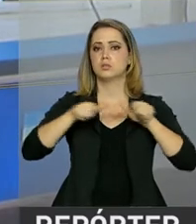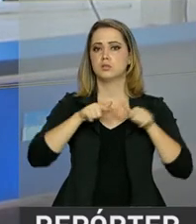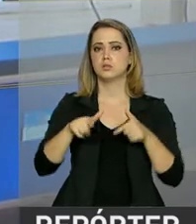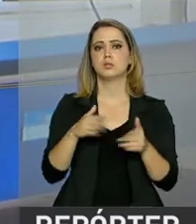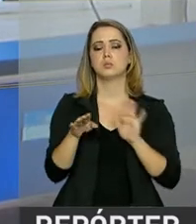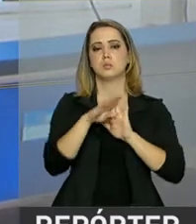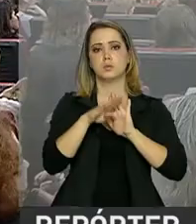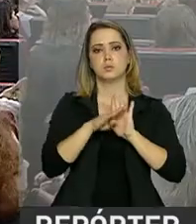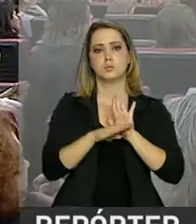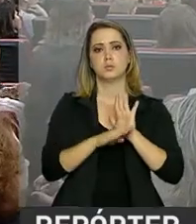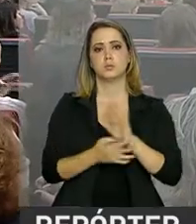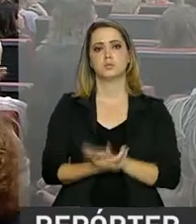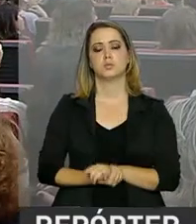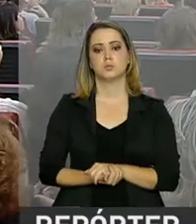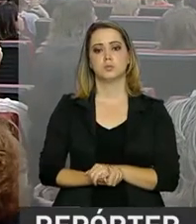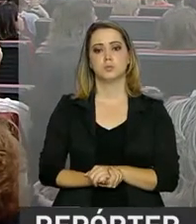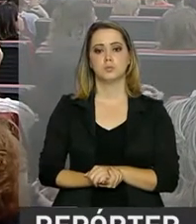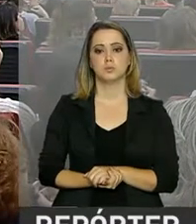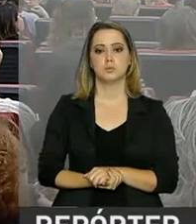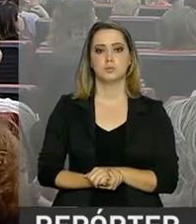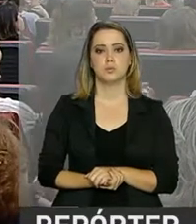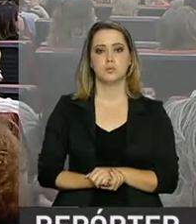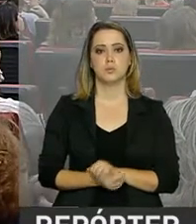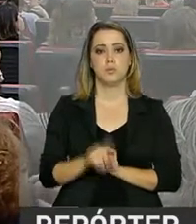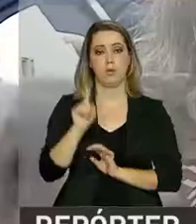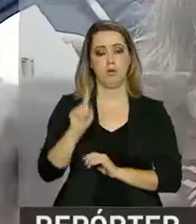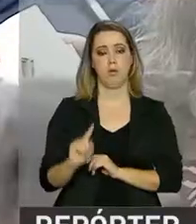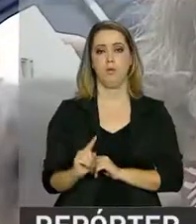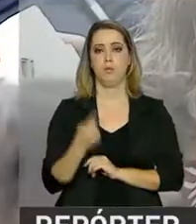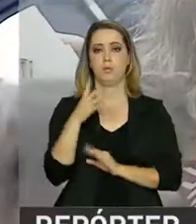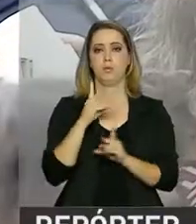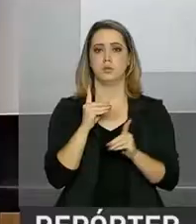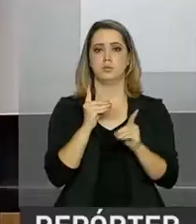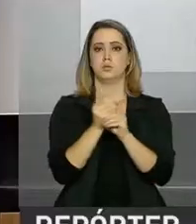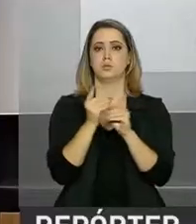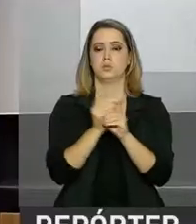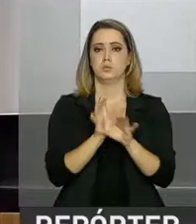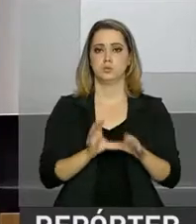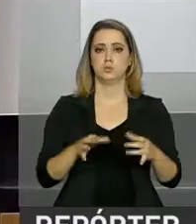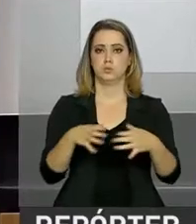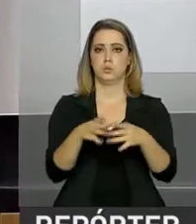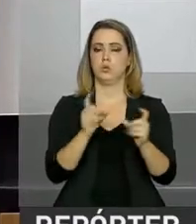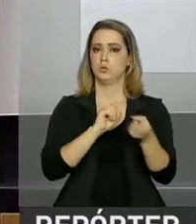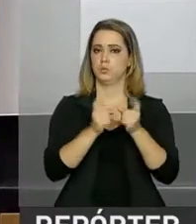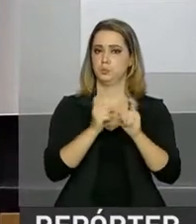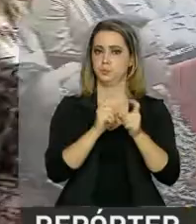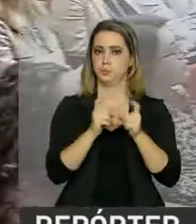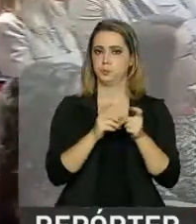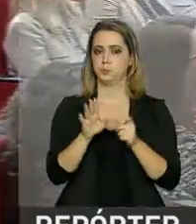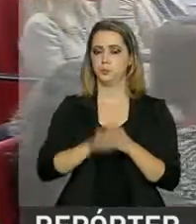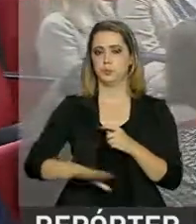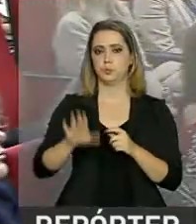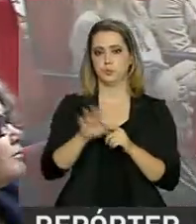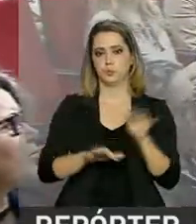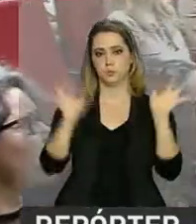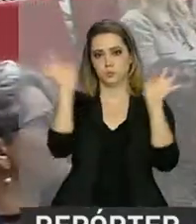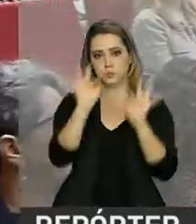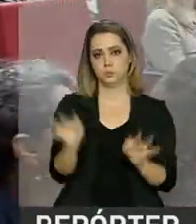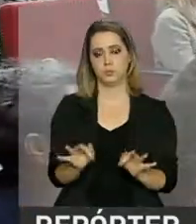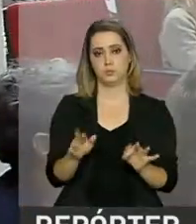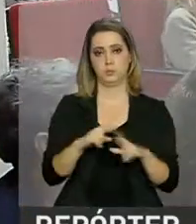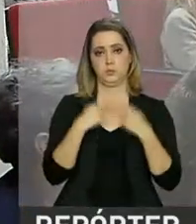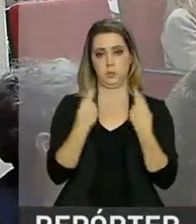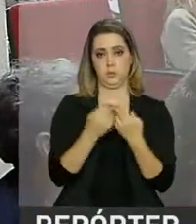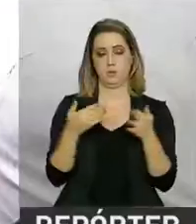para o programa. É o primeiro encontro de gestores do programa Criança Feliz e reúne até a